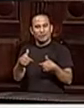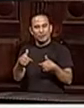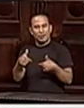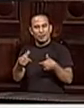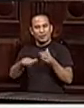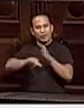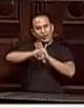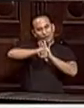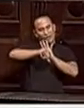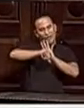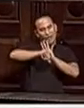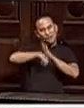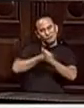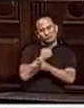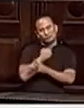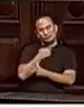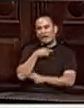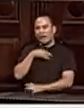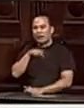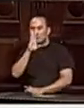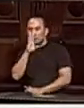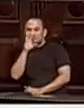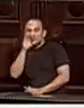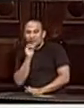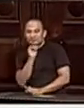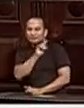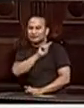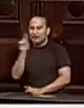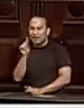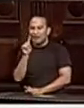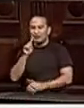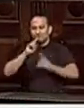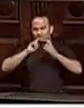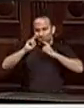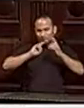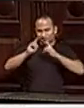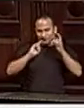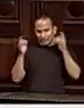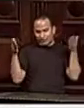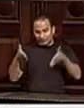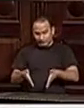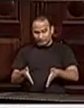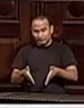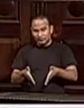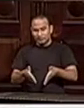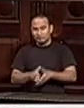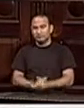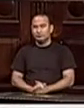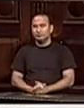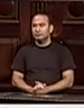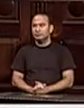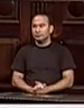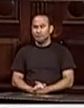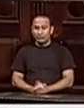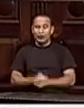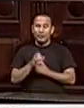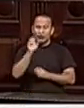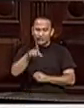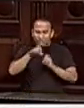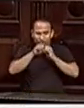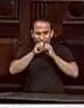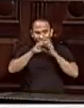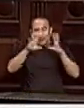Nós não podemos de forma alguma ficar quieto e calado, sem discutir isso daqui. E é